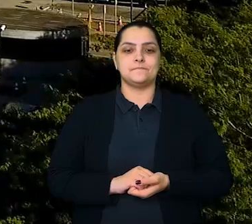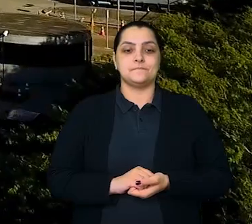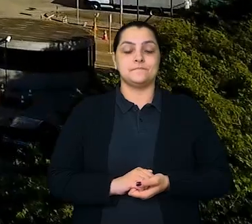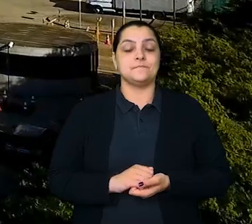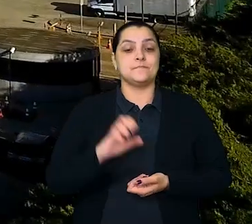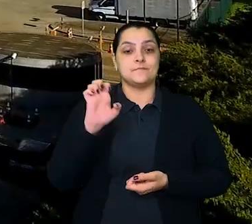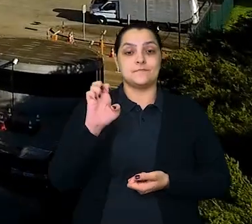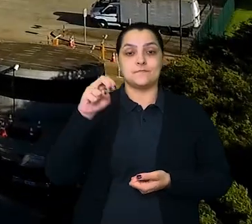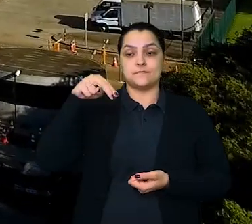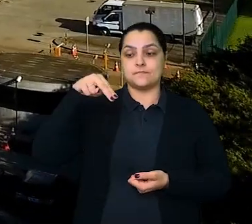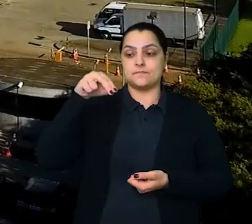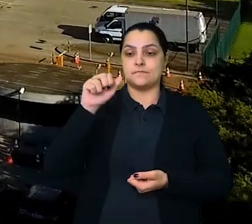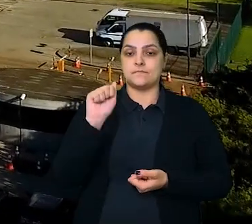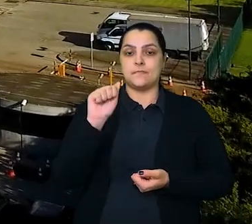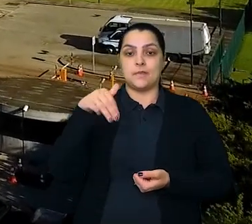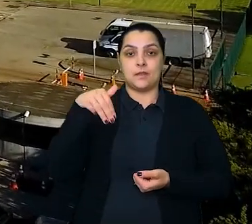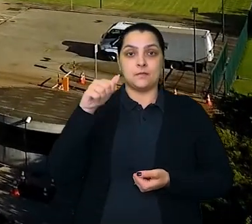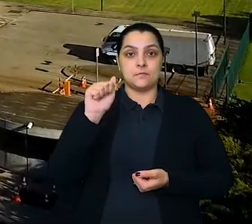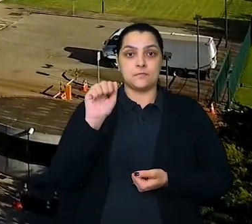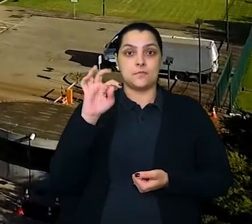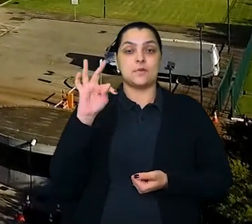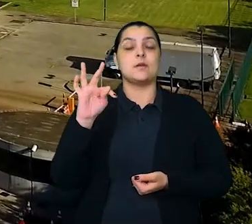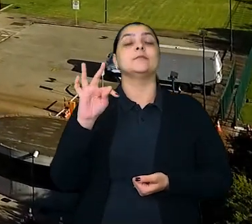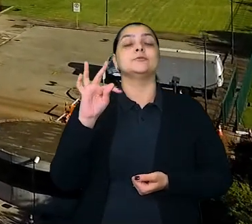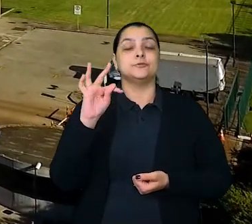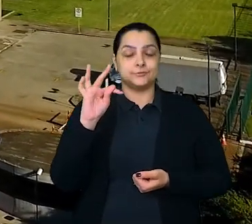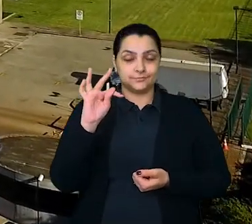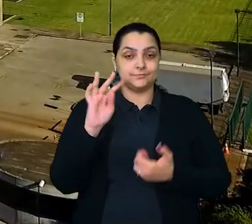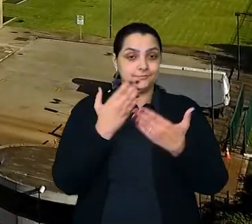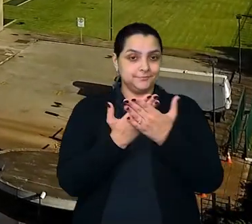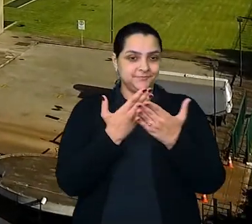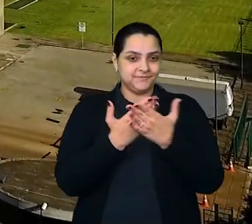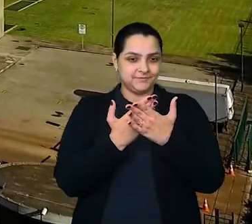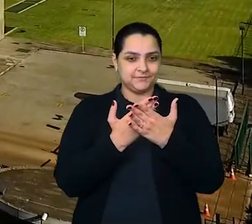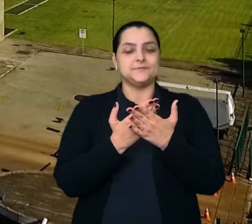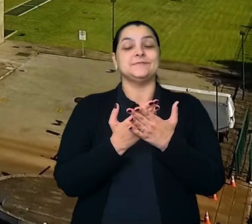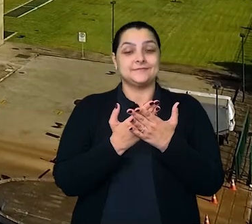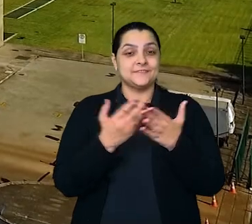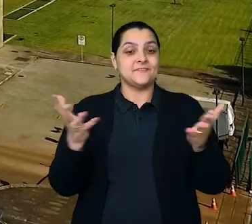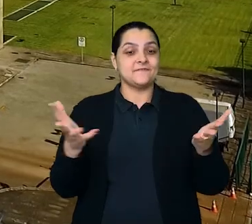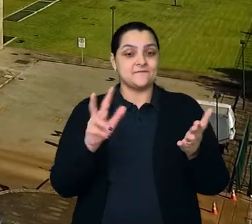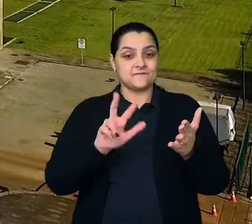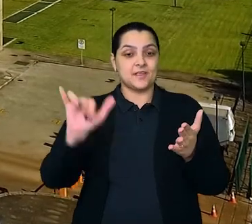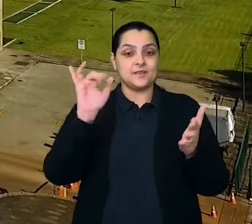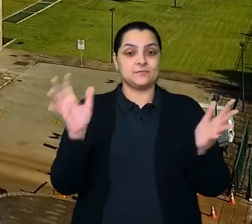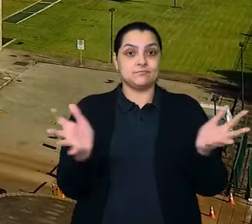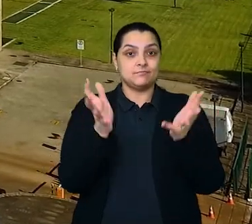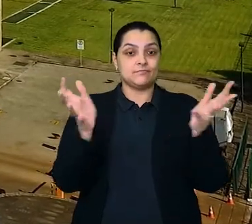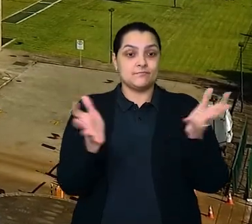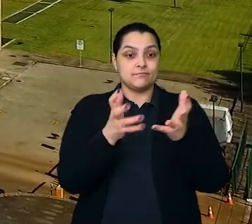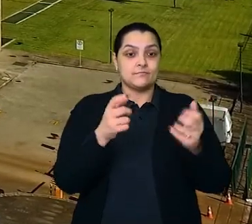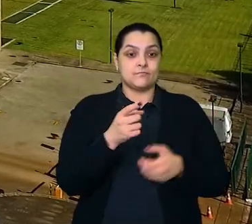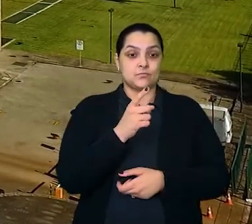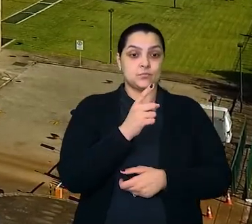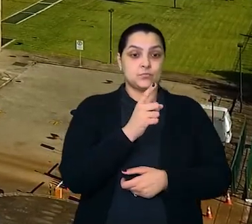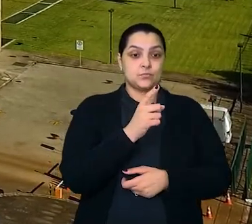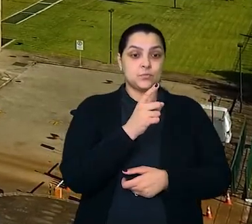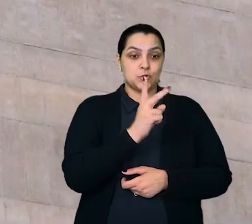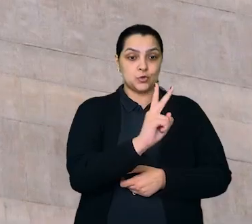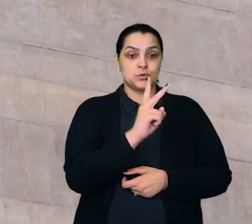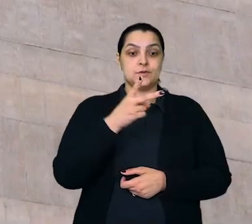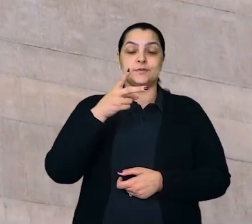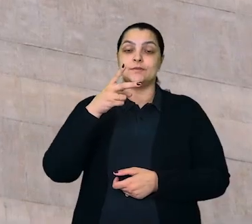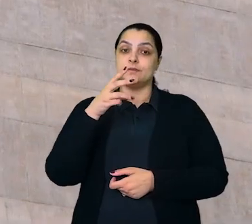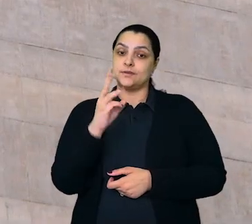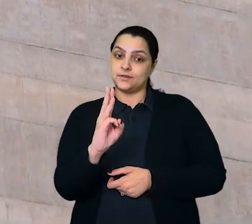Escola Nacional de Formação e Aperfeiçoamento de Magistrados do Trabalho vai promover em 2 e 3 de dezembro curso